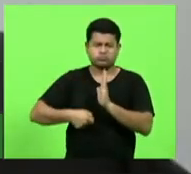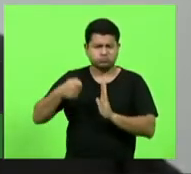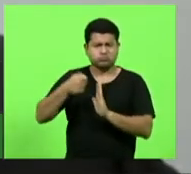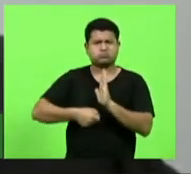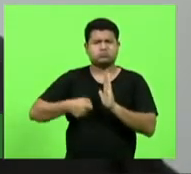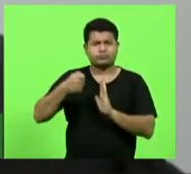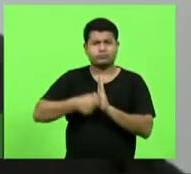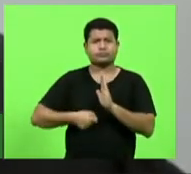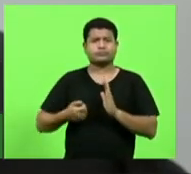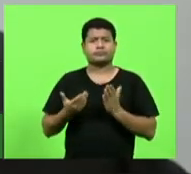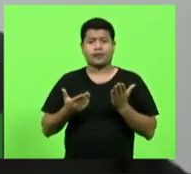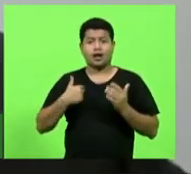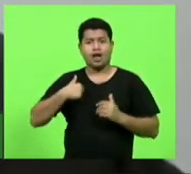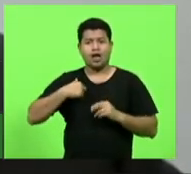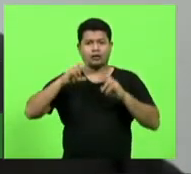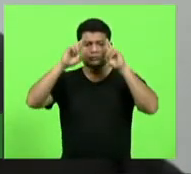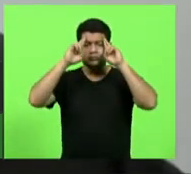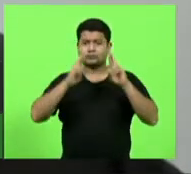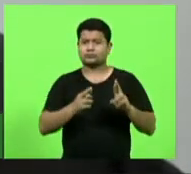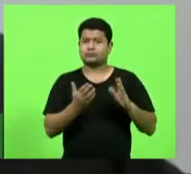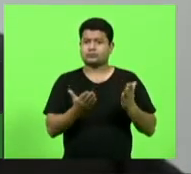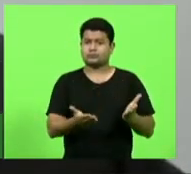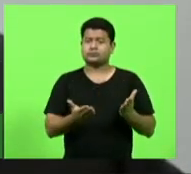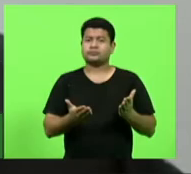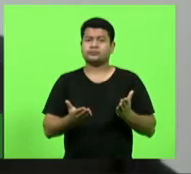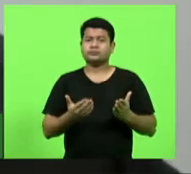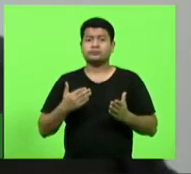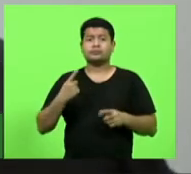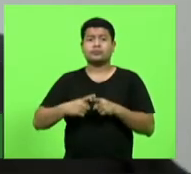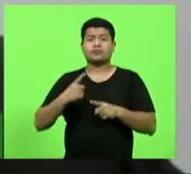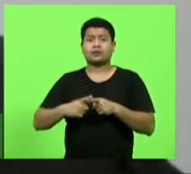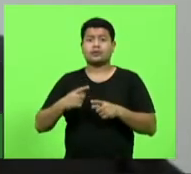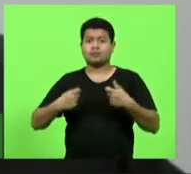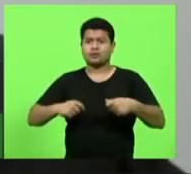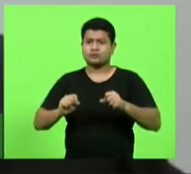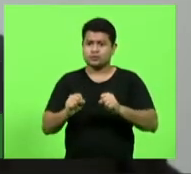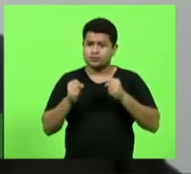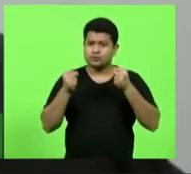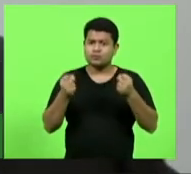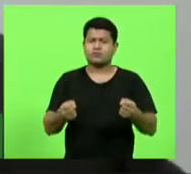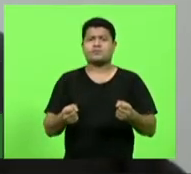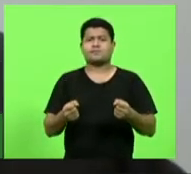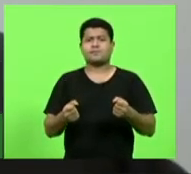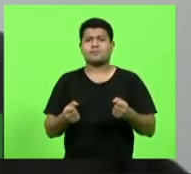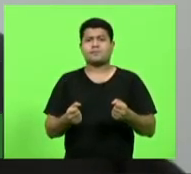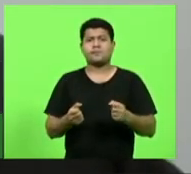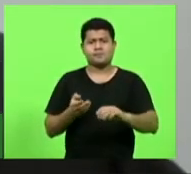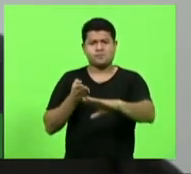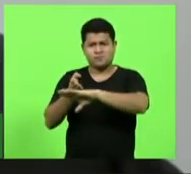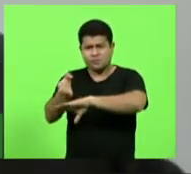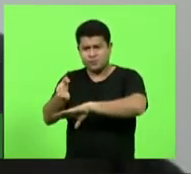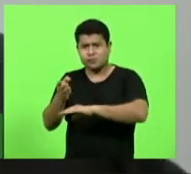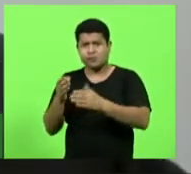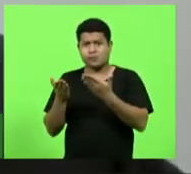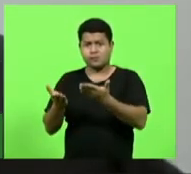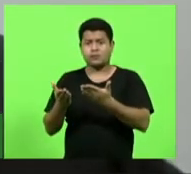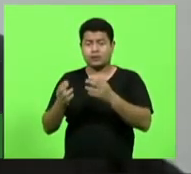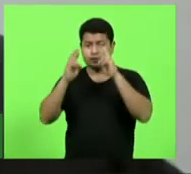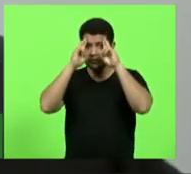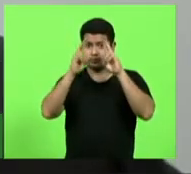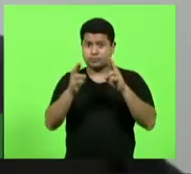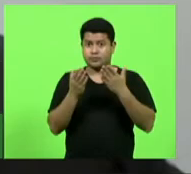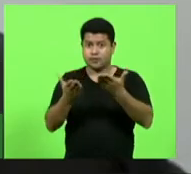tem o meu respeito, porque nós precisamos ter pessoas determinadas, pessoas que vão lá. Eu respeito muito o deputado José